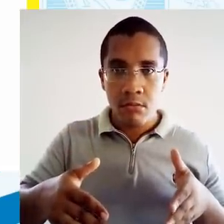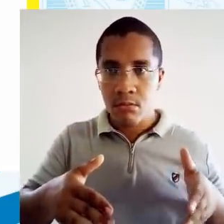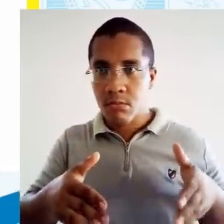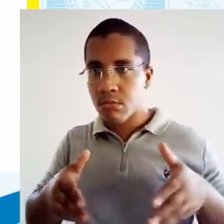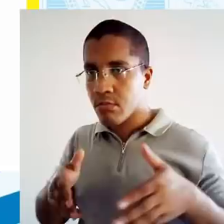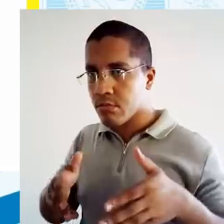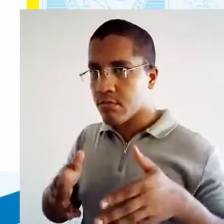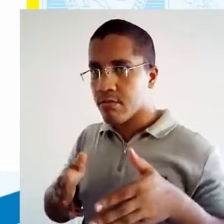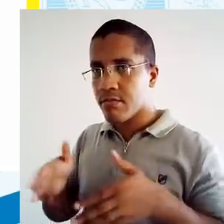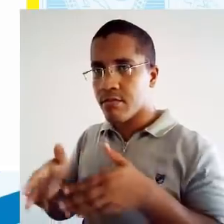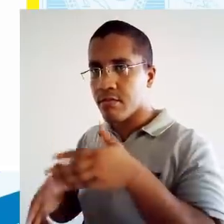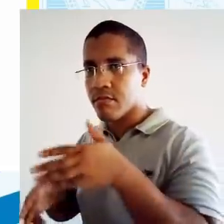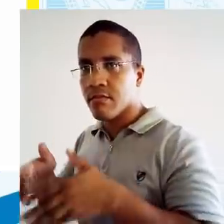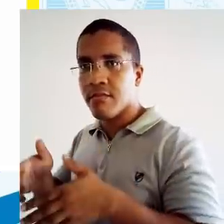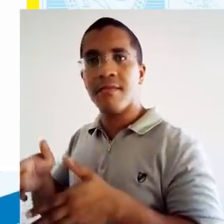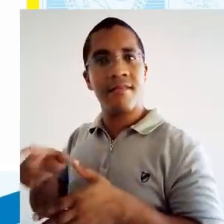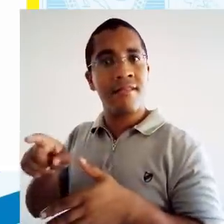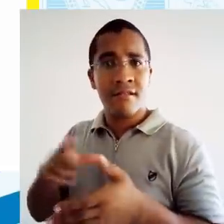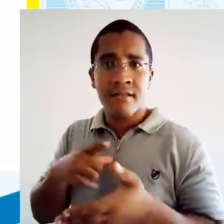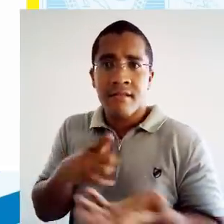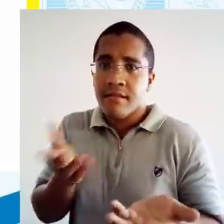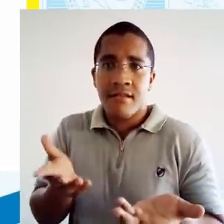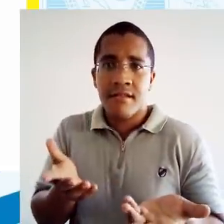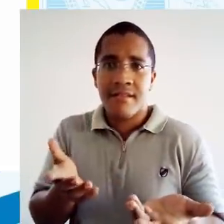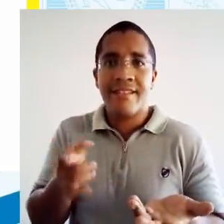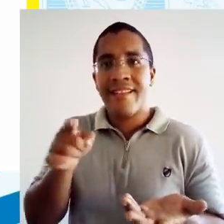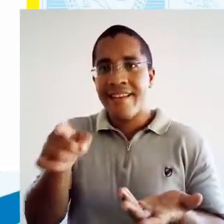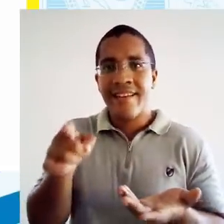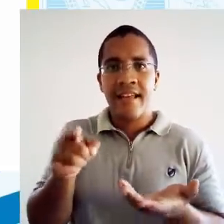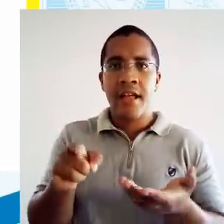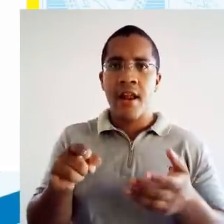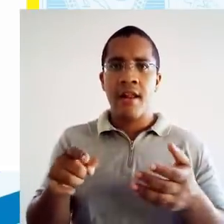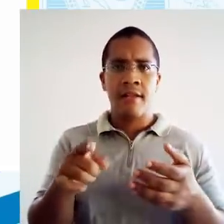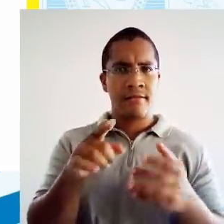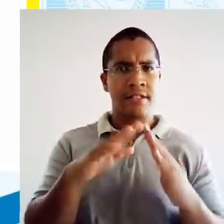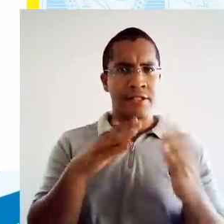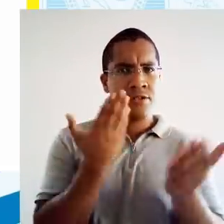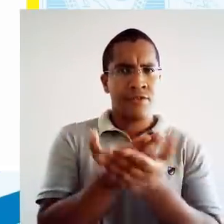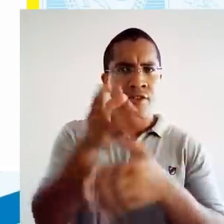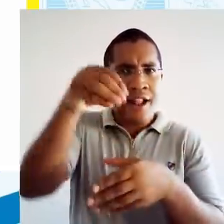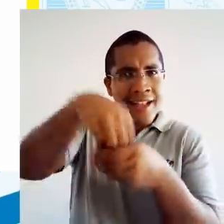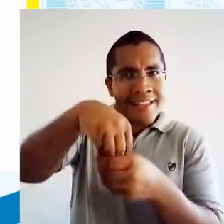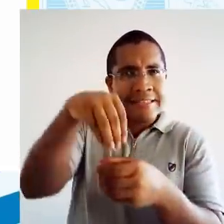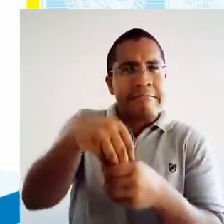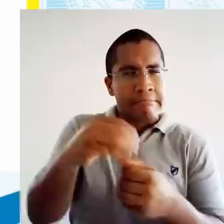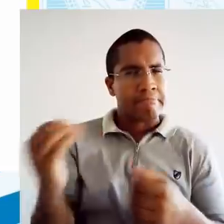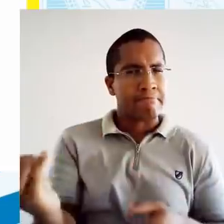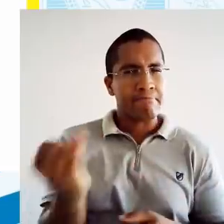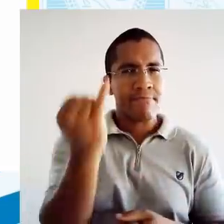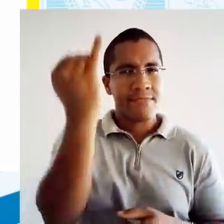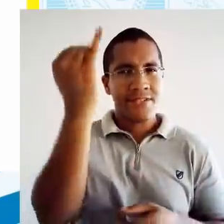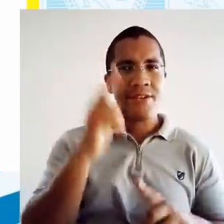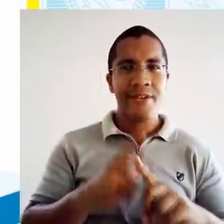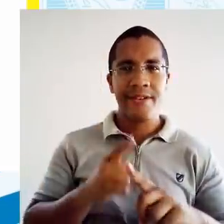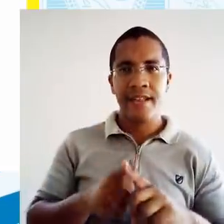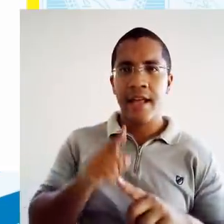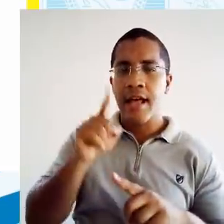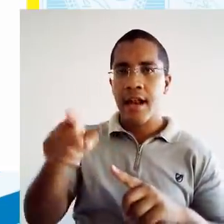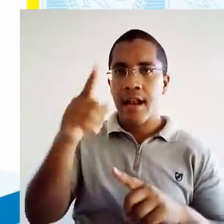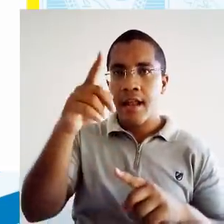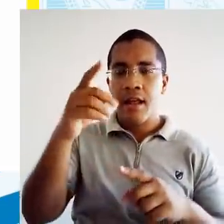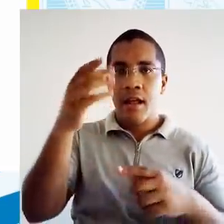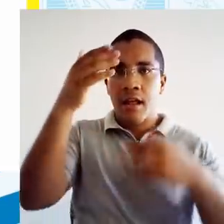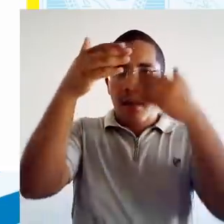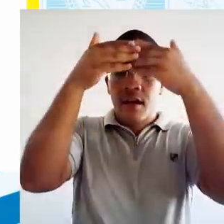entre outros. A disponibilização dos robôs como ferramenta no ambiente de ensino-aprendizagem vai